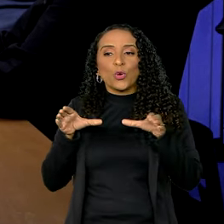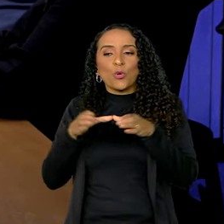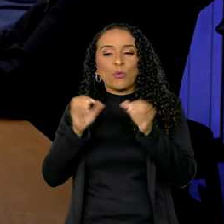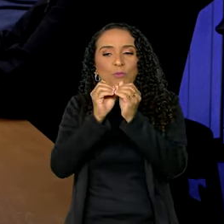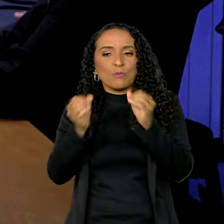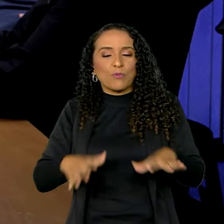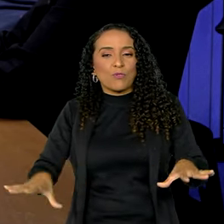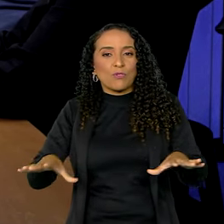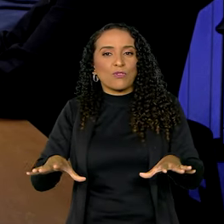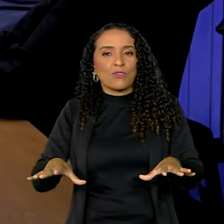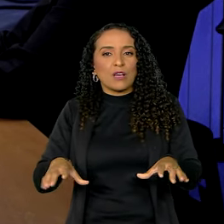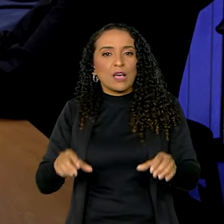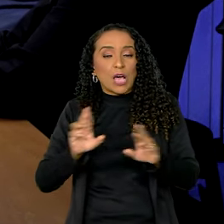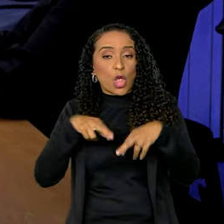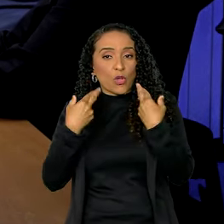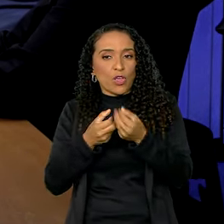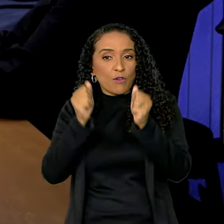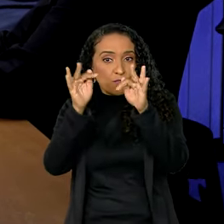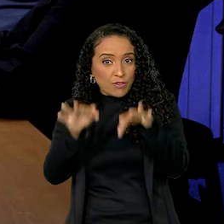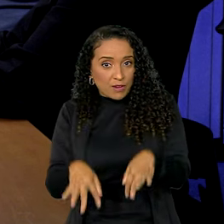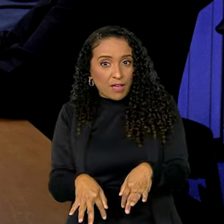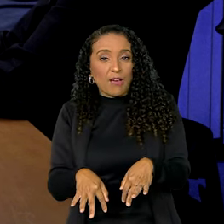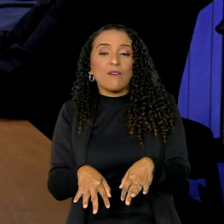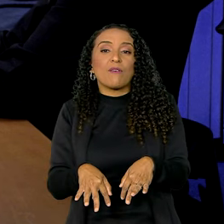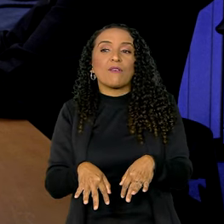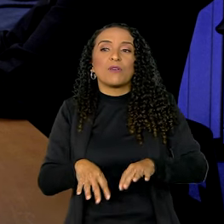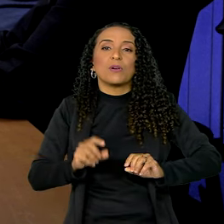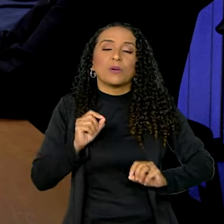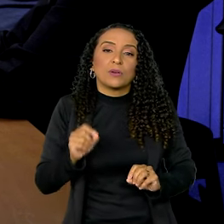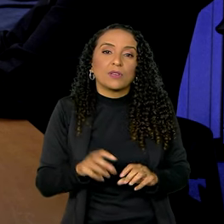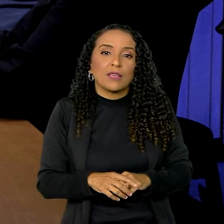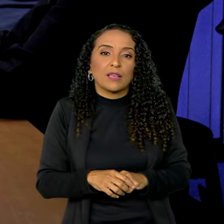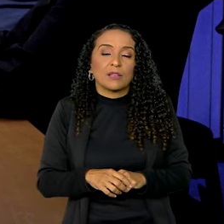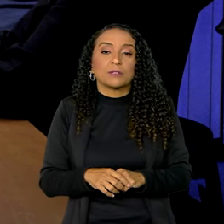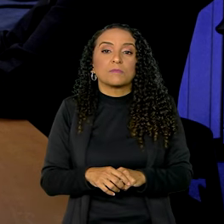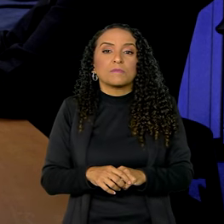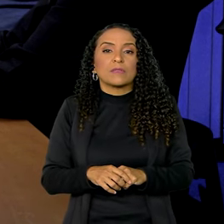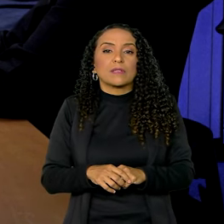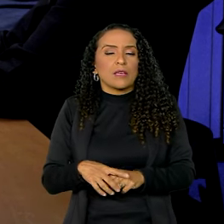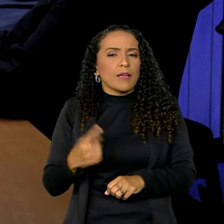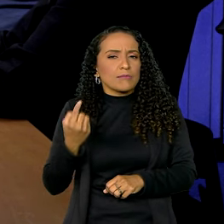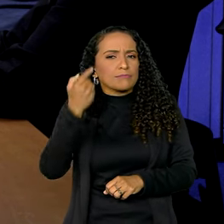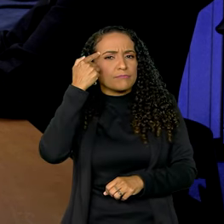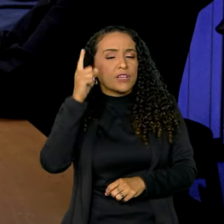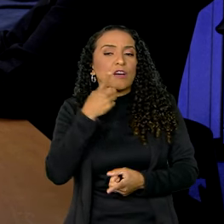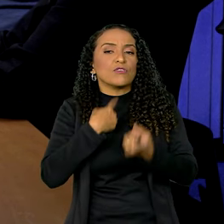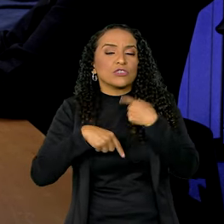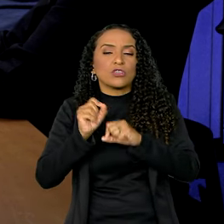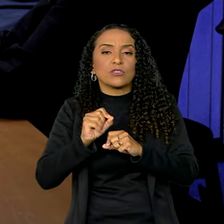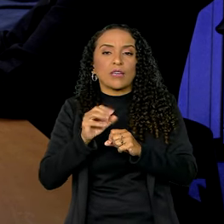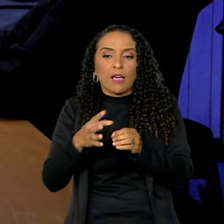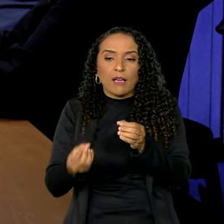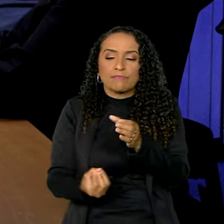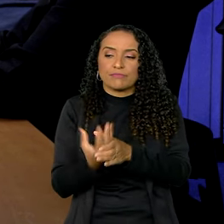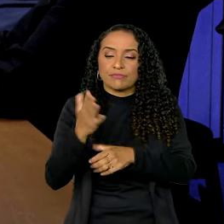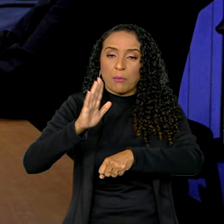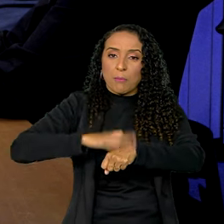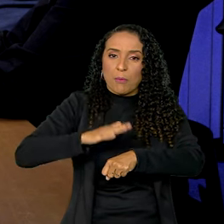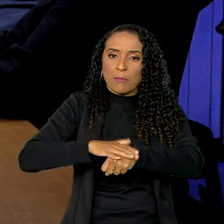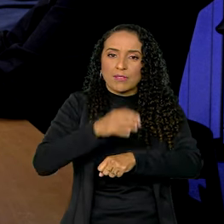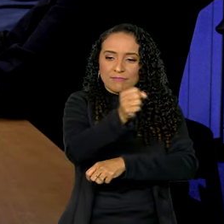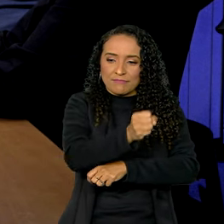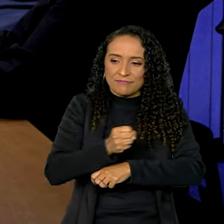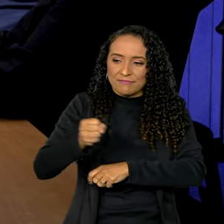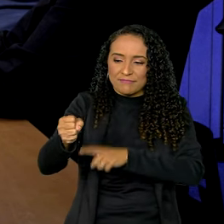né na reunião final do do Oceans 20 a a intenção é justamente criar esse momento e